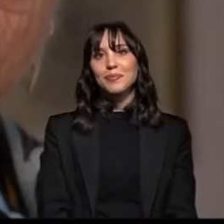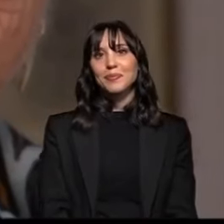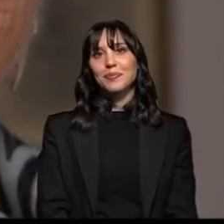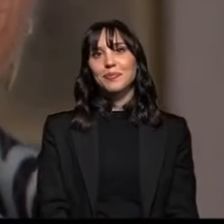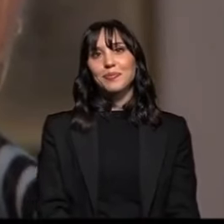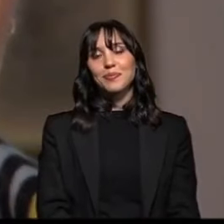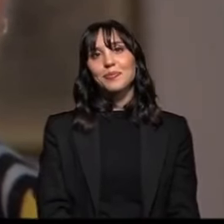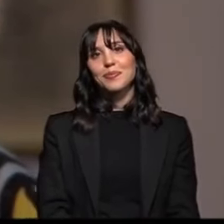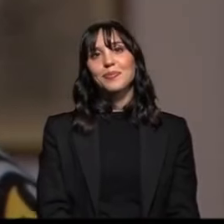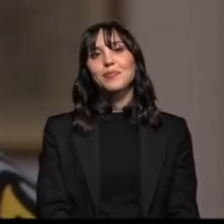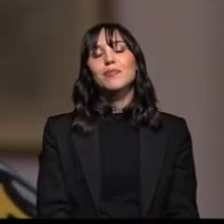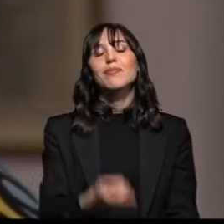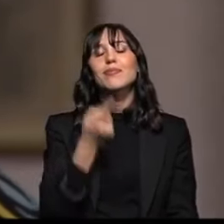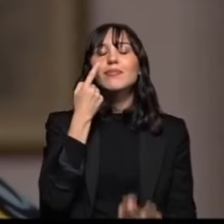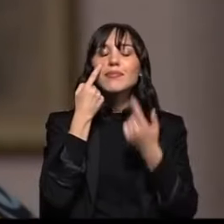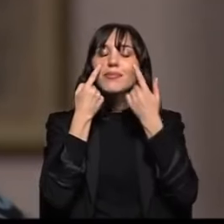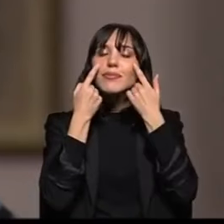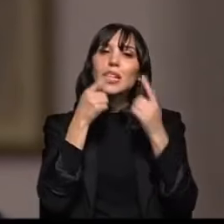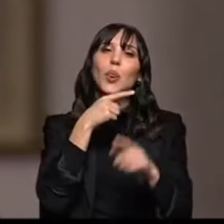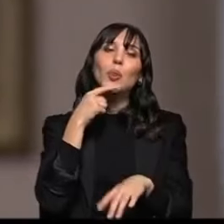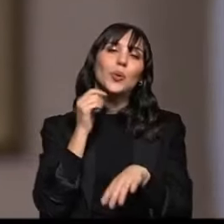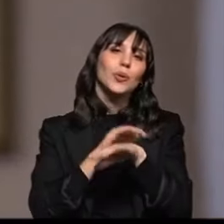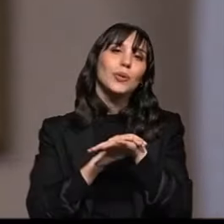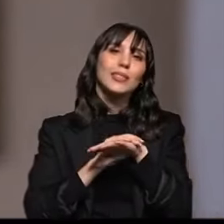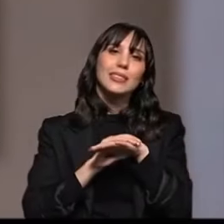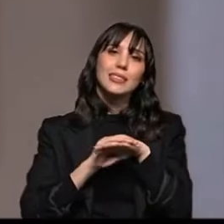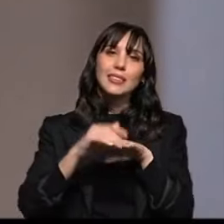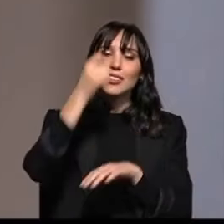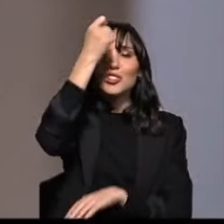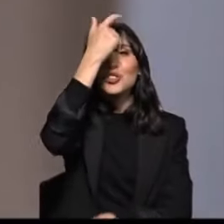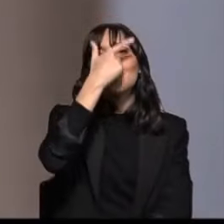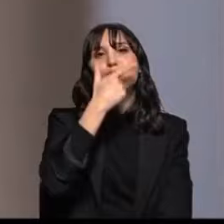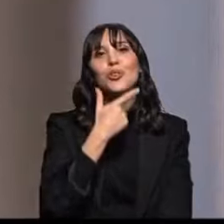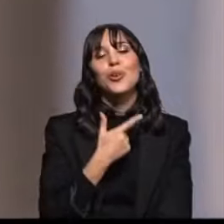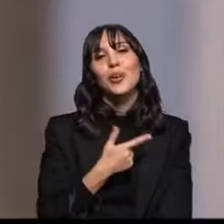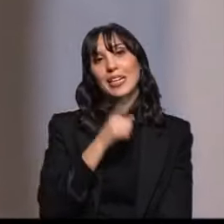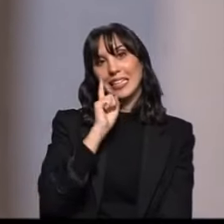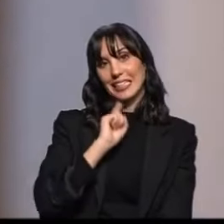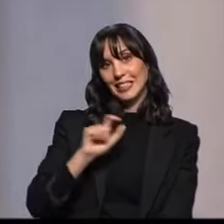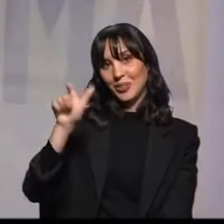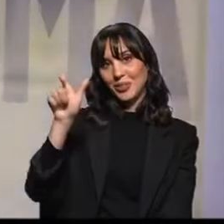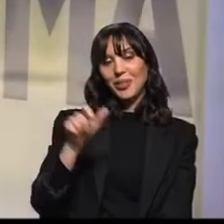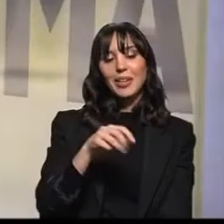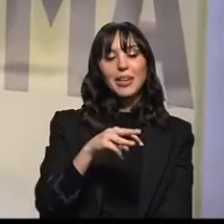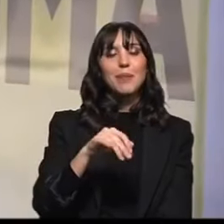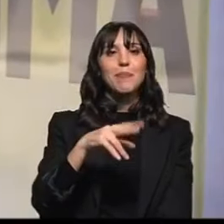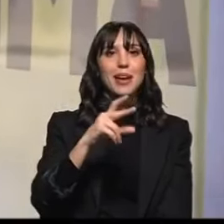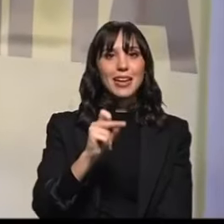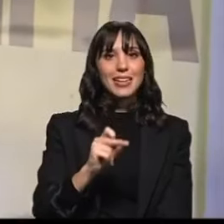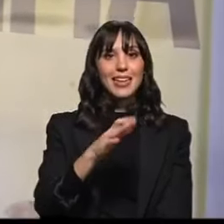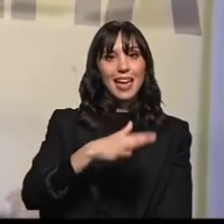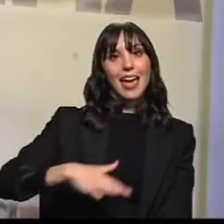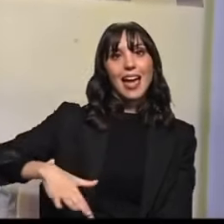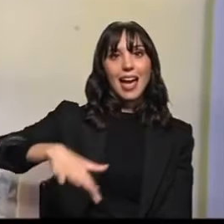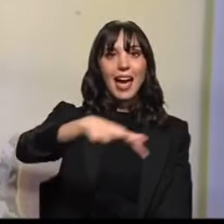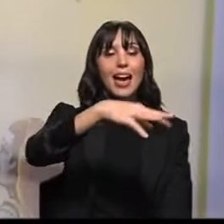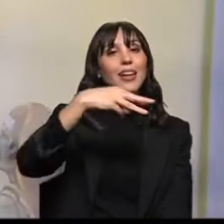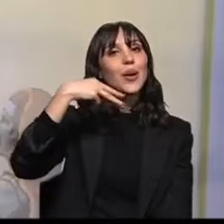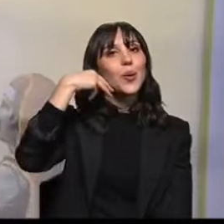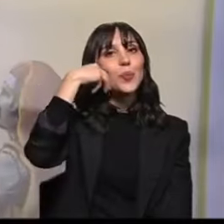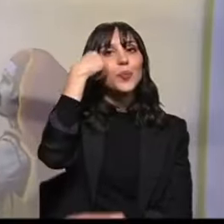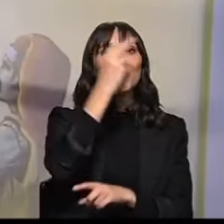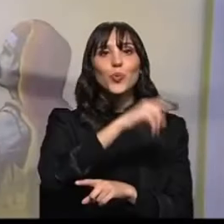Foi o olhar meigo e cheio de história da Dona Maria do Desterro que me trouxe ao Museu da Póvoa de Varzim para uma conversa